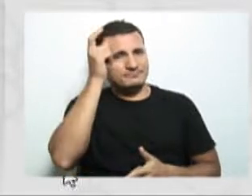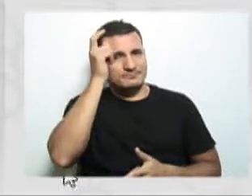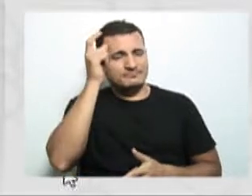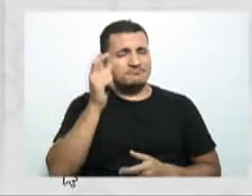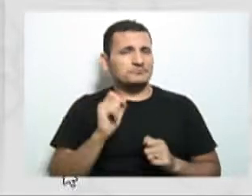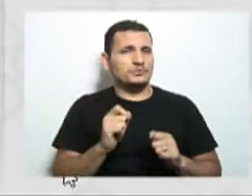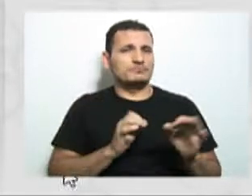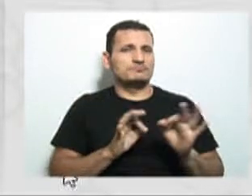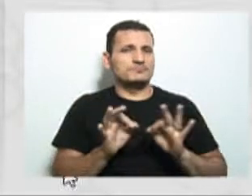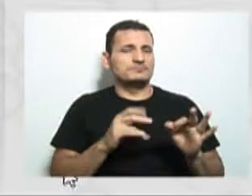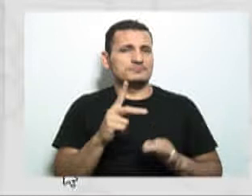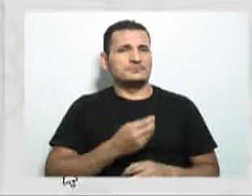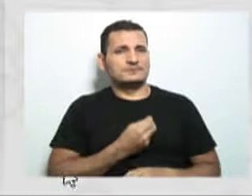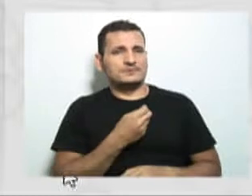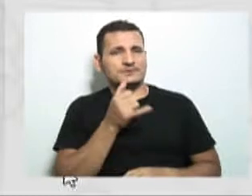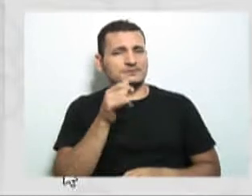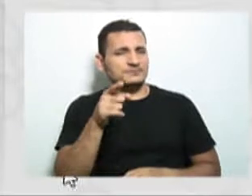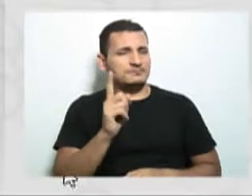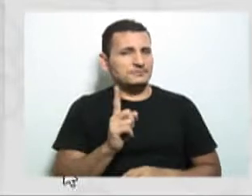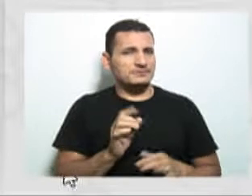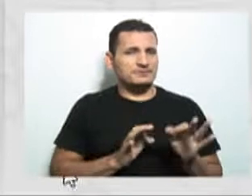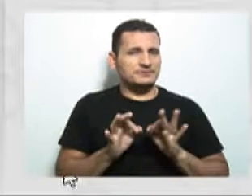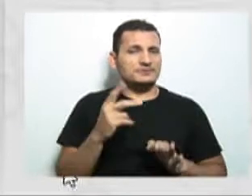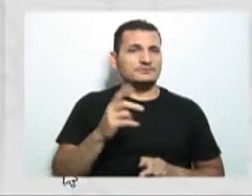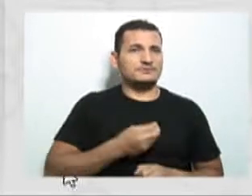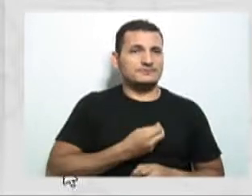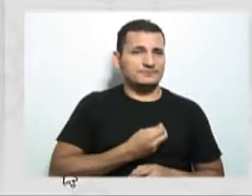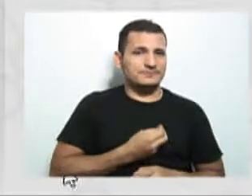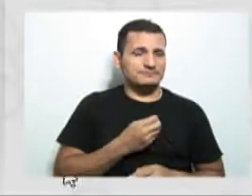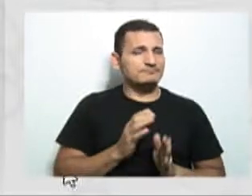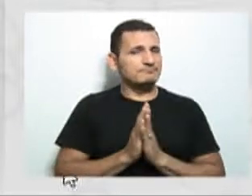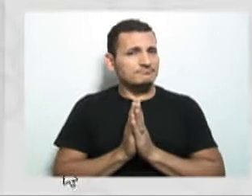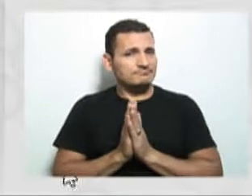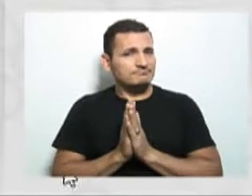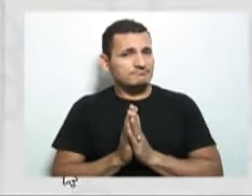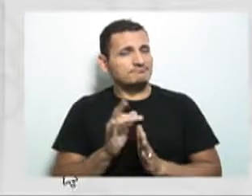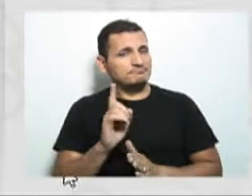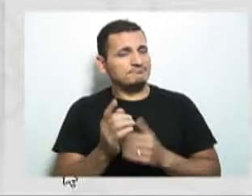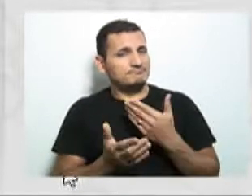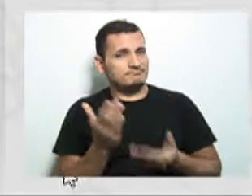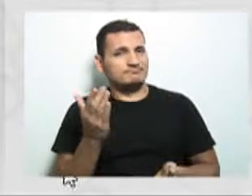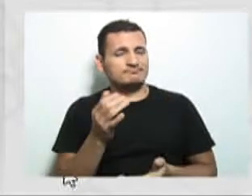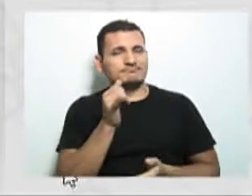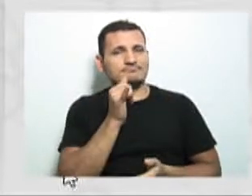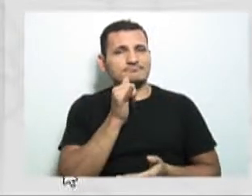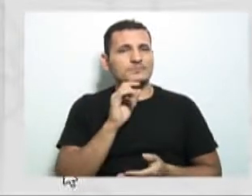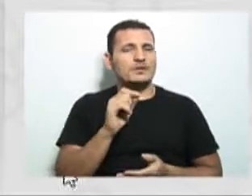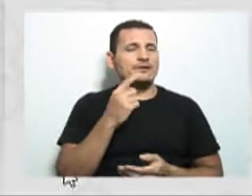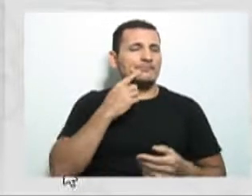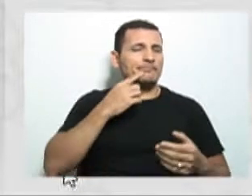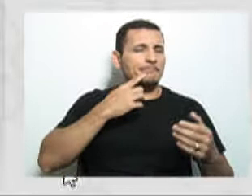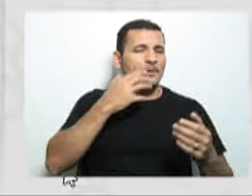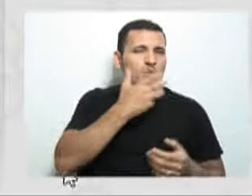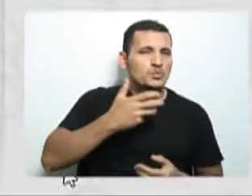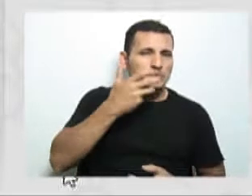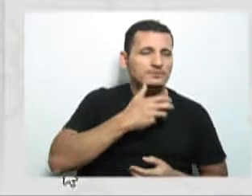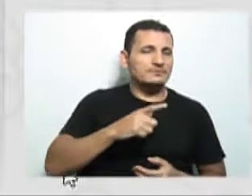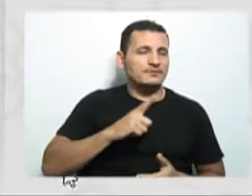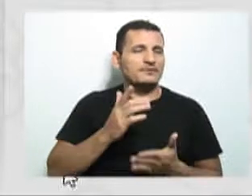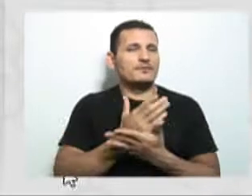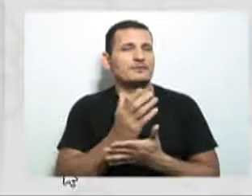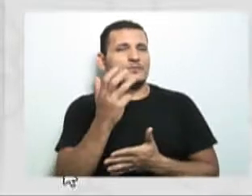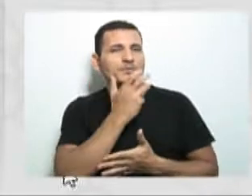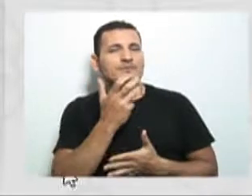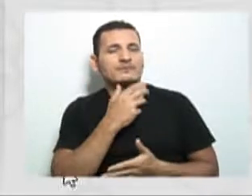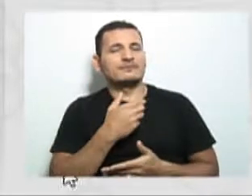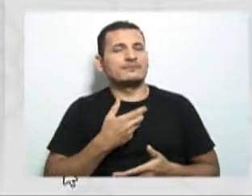sua vida se você não planeja a sua vida. Por favor, não caia na besteira, por exemplo, de certas músicas, não é? Tem musiquinha que fica ali,